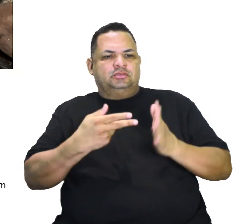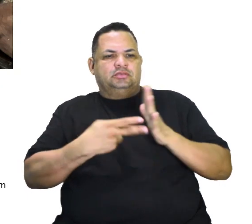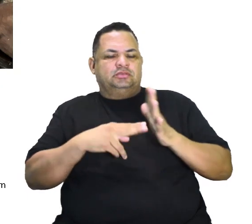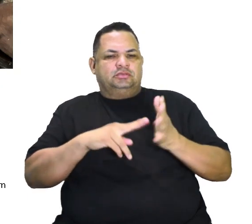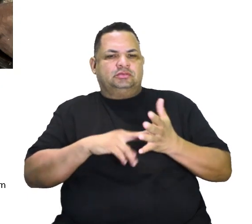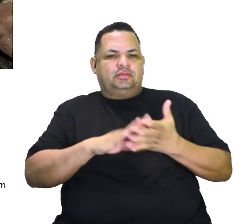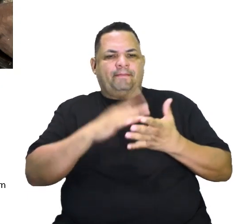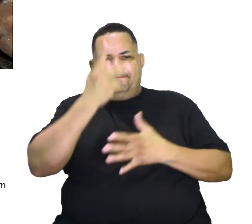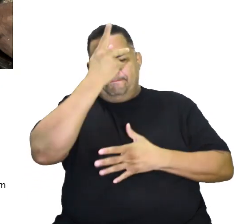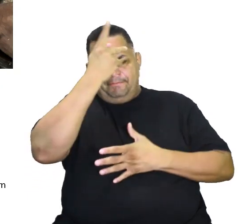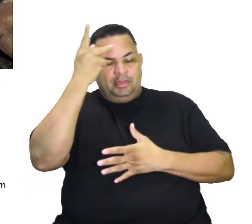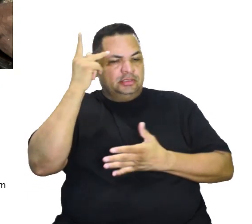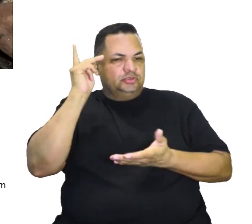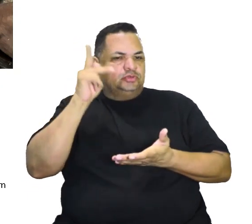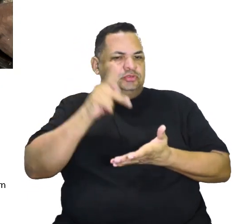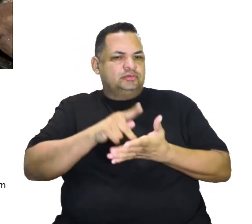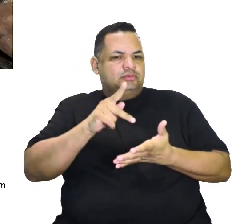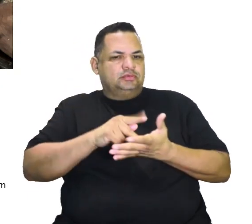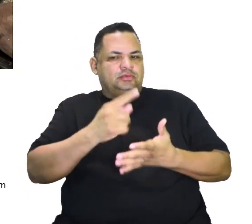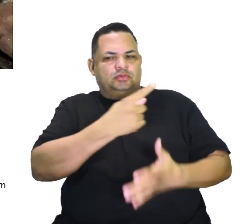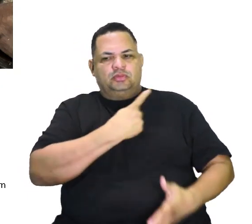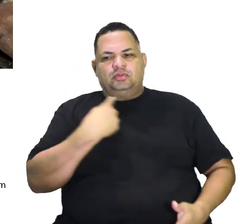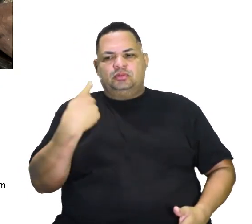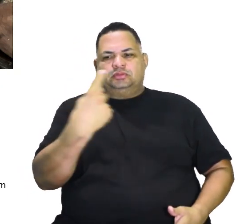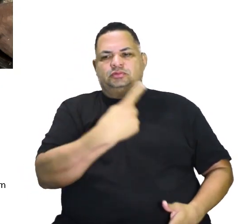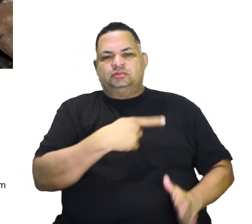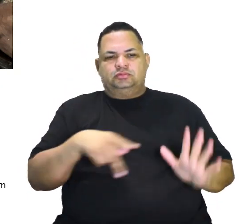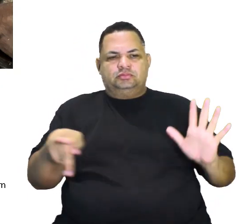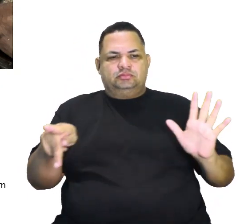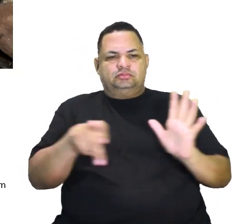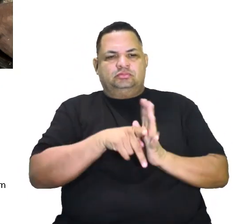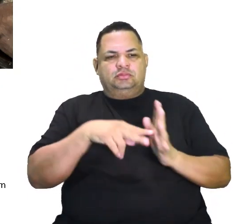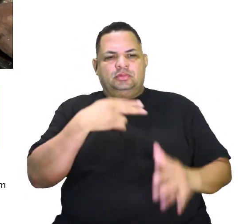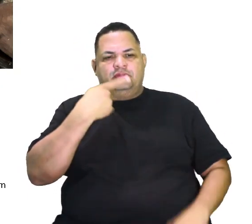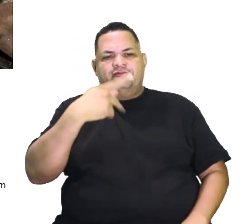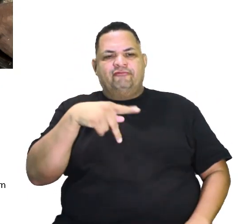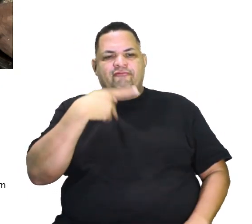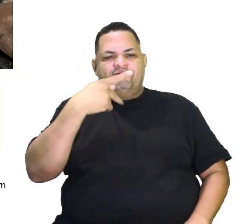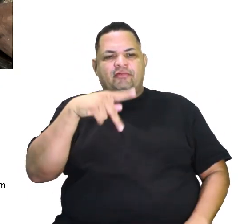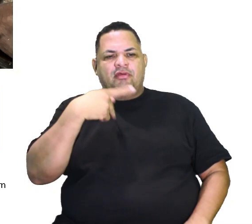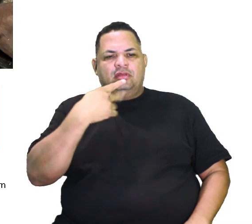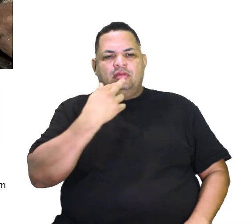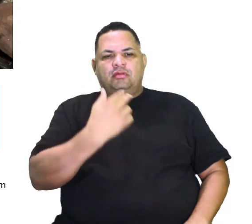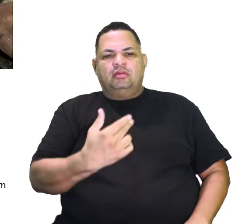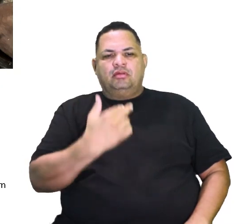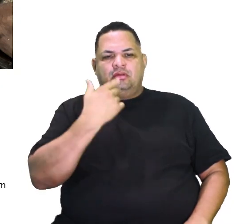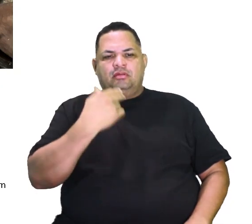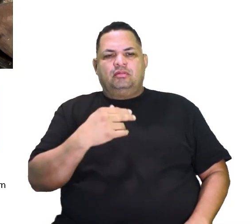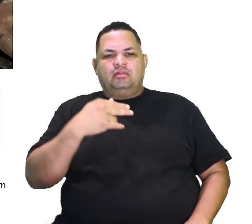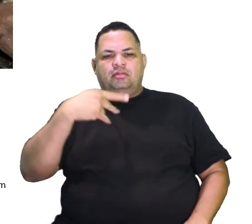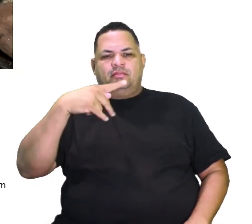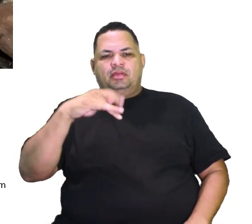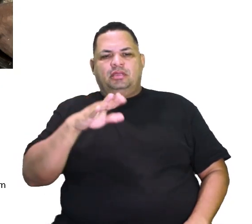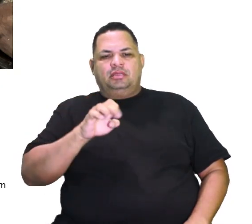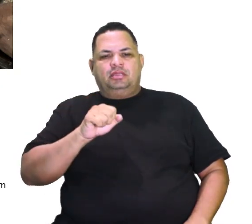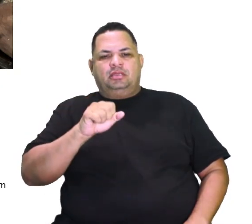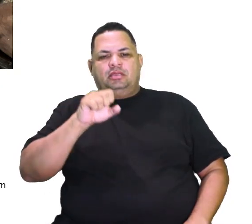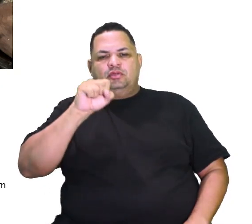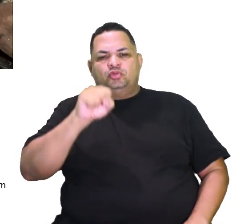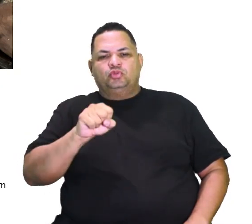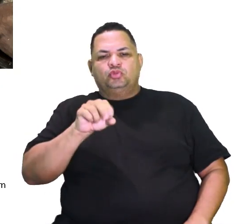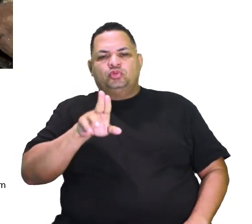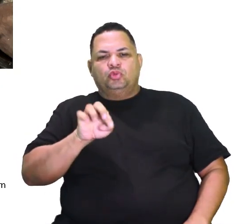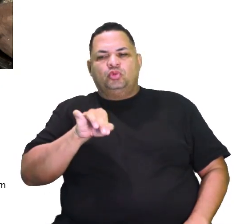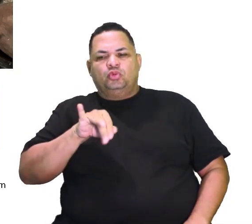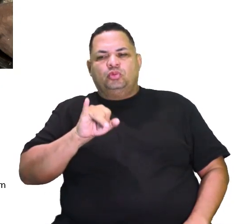de verdade, nós mesmos, né? E falam a língua Paiter Suruí. E aqui são as